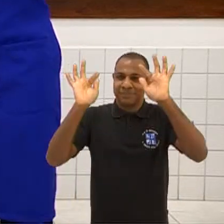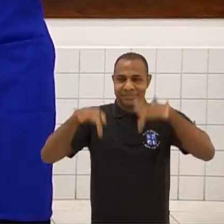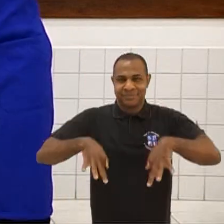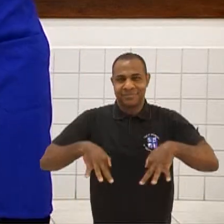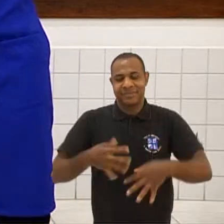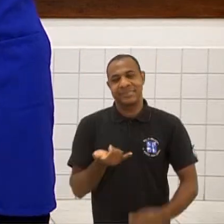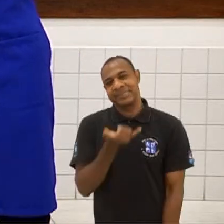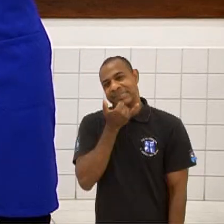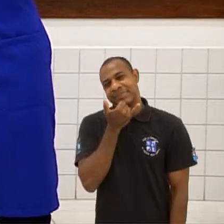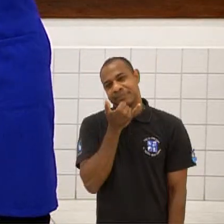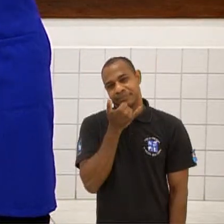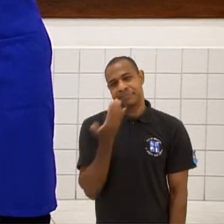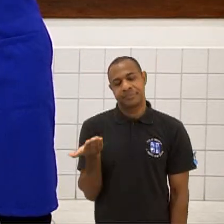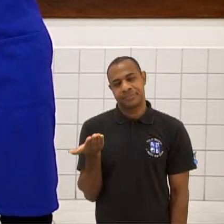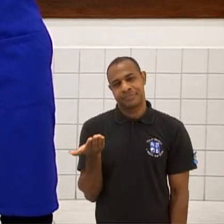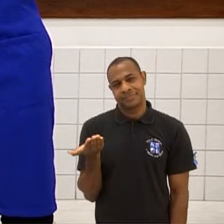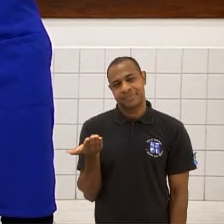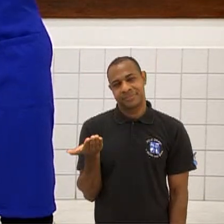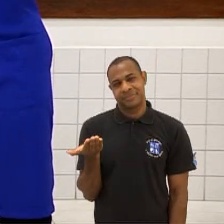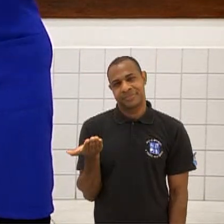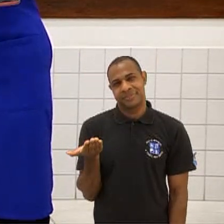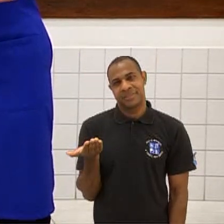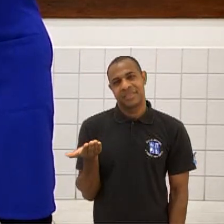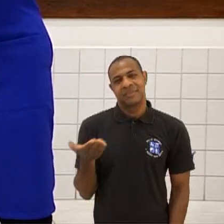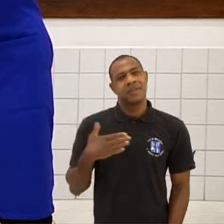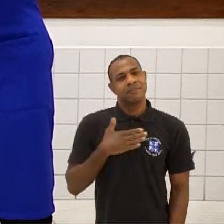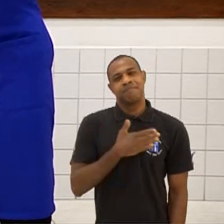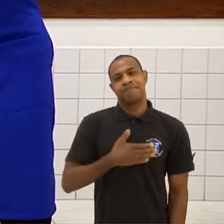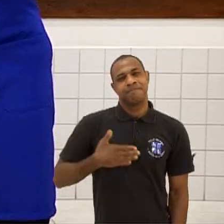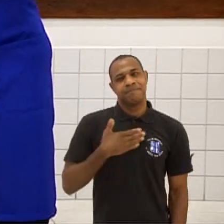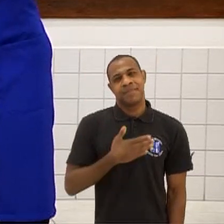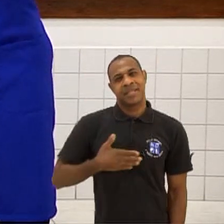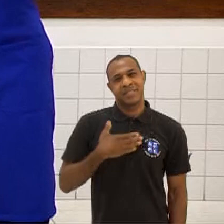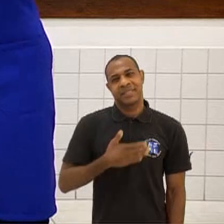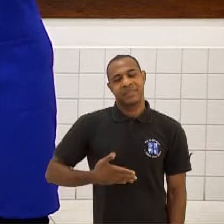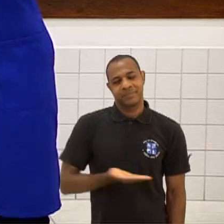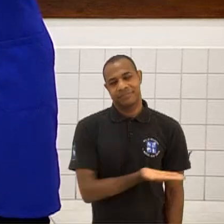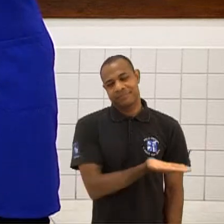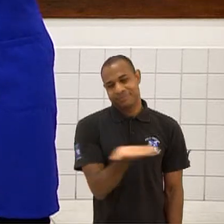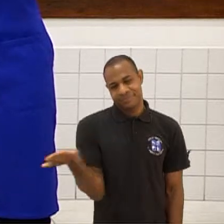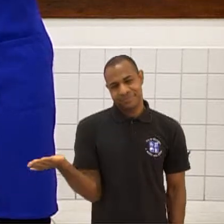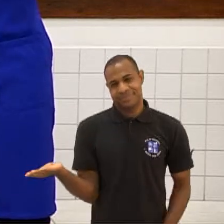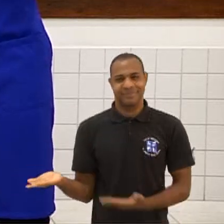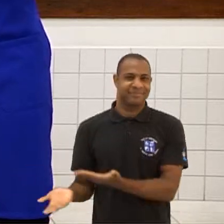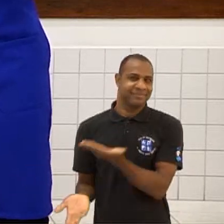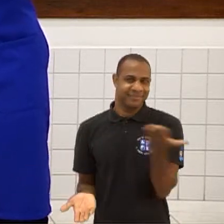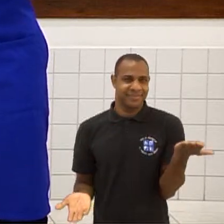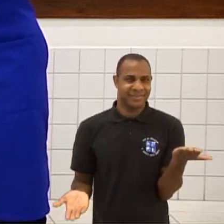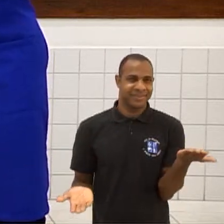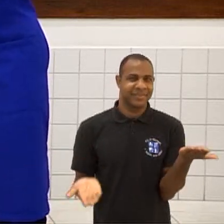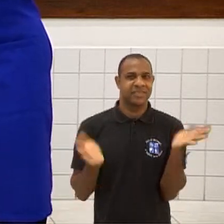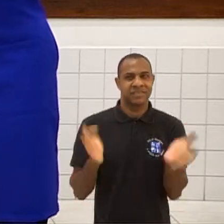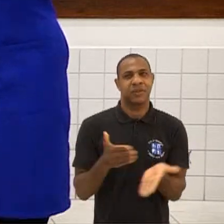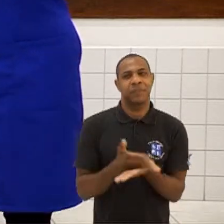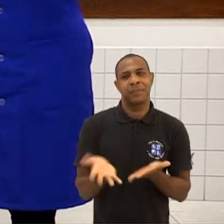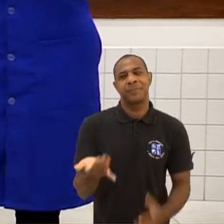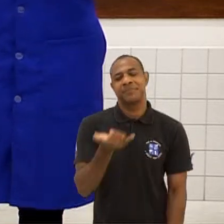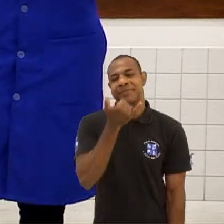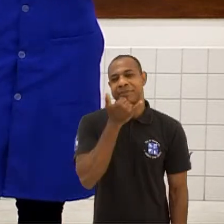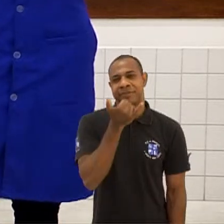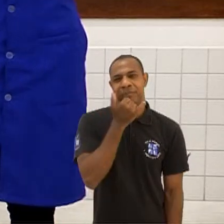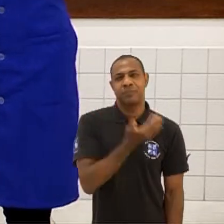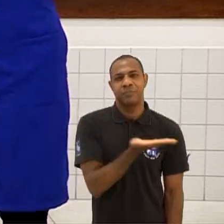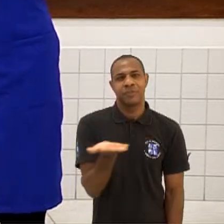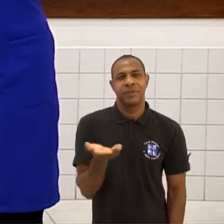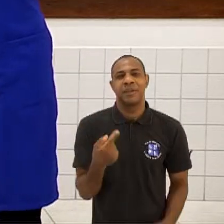Né? Olha só. Foi um grandíssimo prazer estar aqui com vocês. Já começo pedindo desculpas, porque